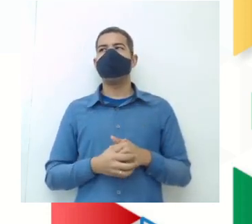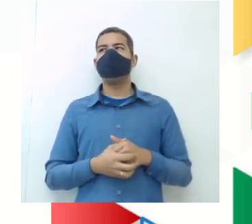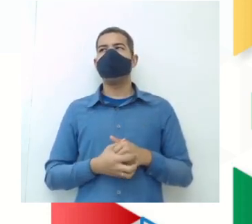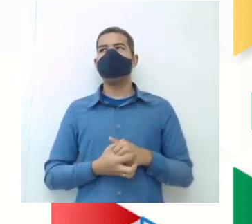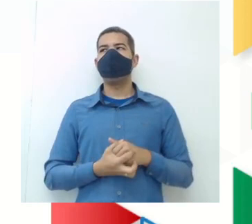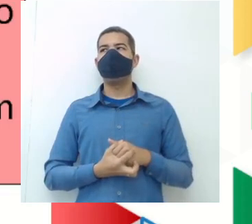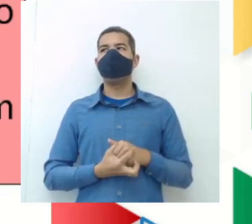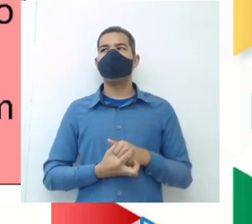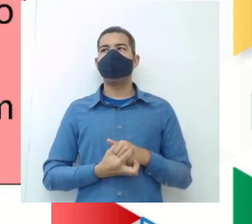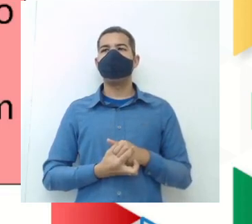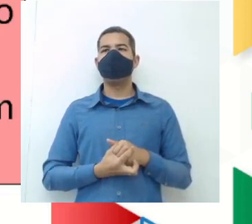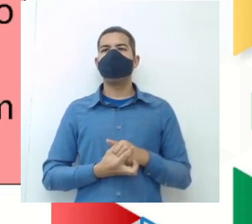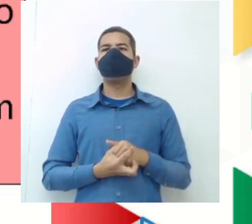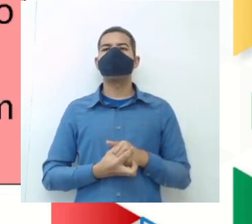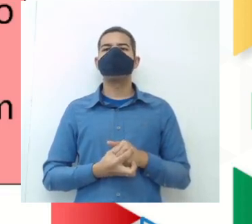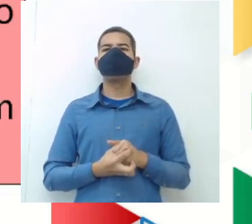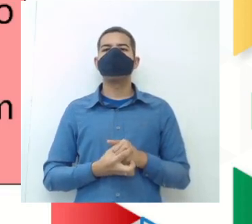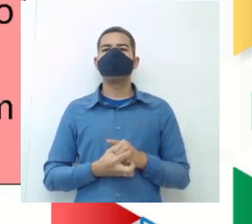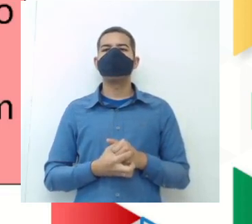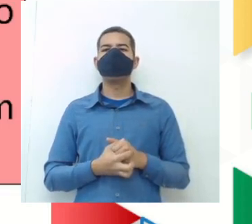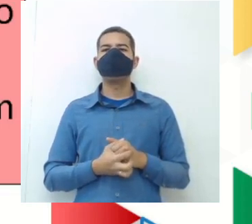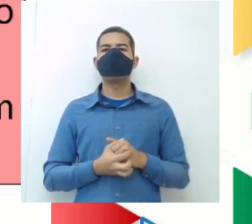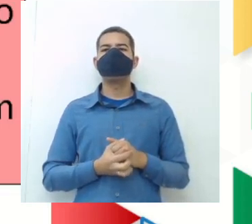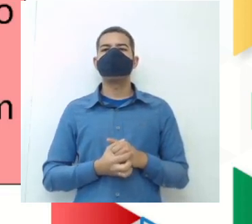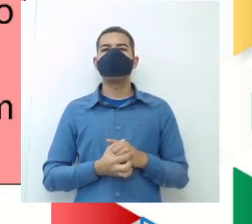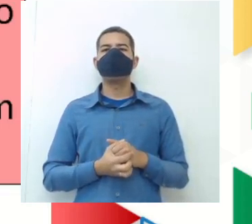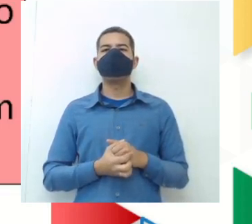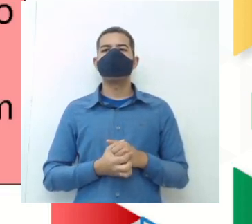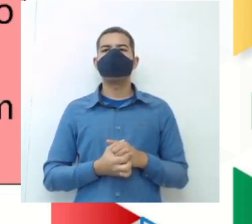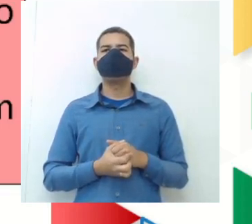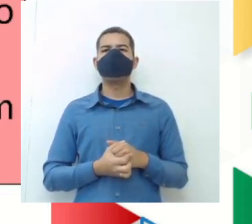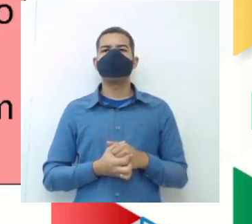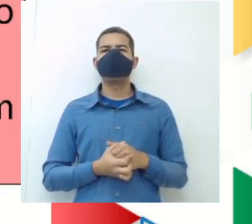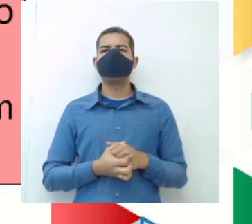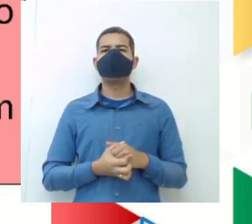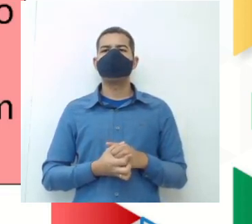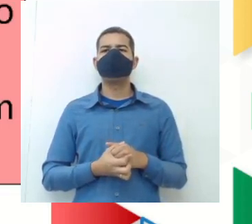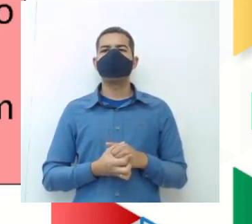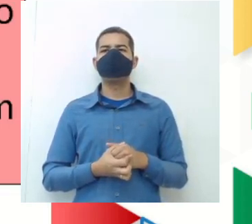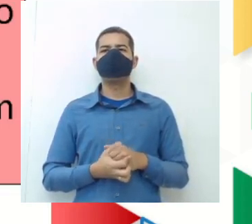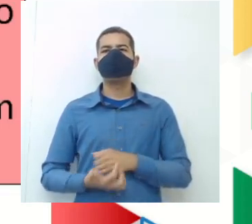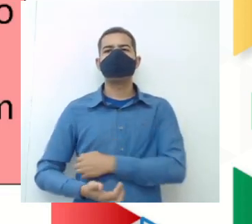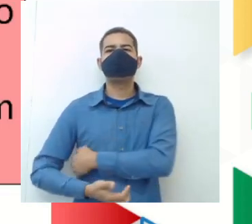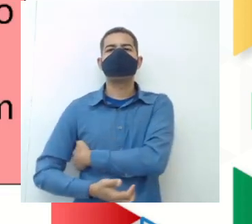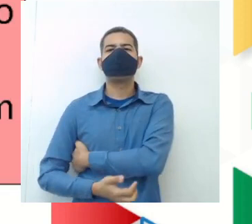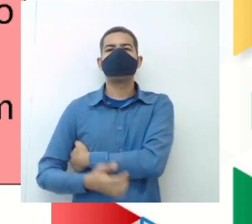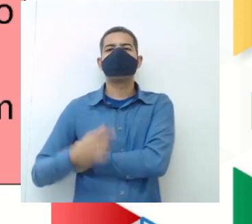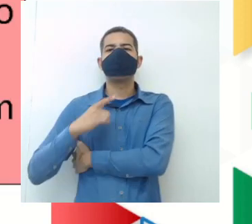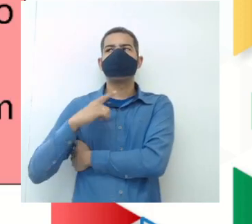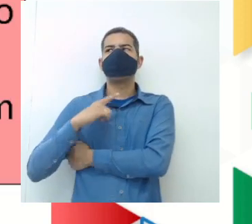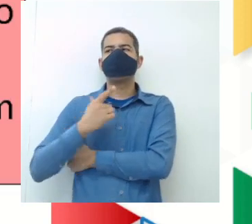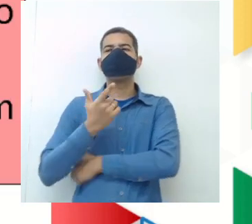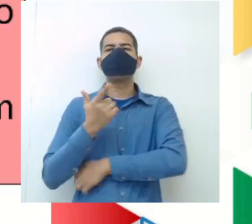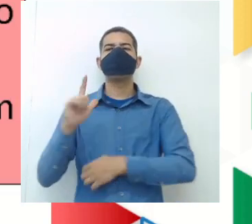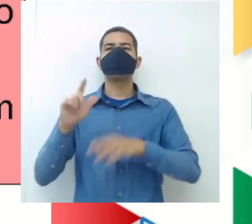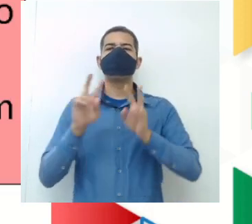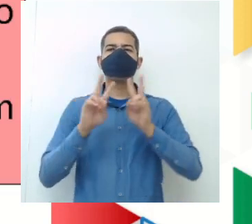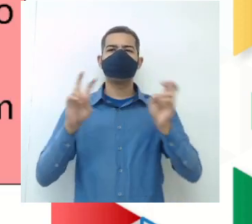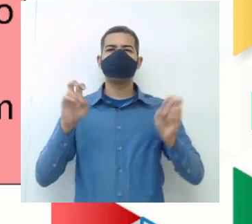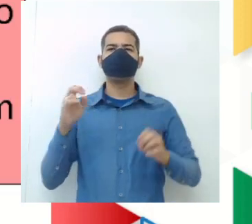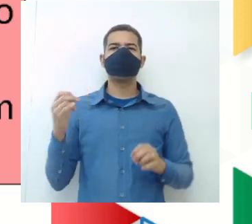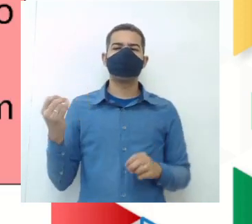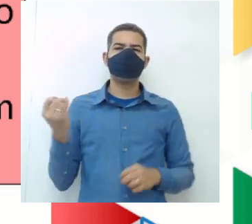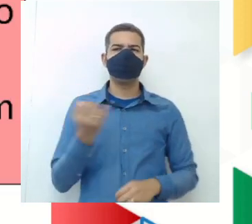tem simplificação para ele, ok? Agora, ó, estou trazendo para vocês uma outra questão bem interessante,